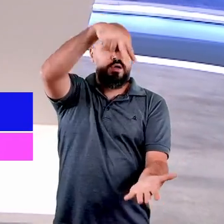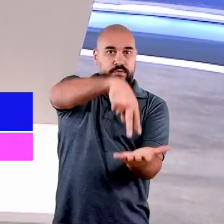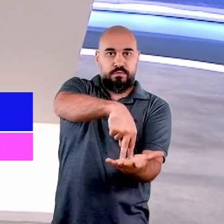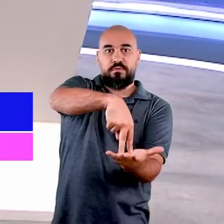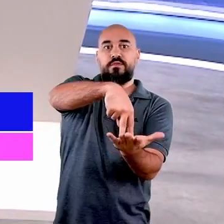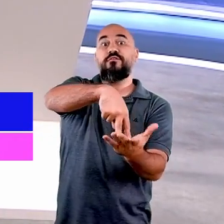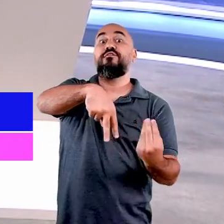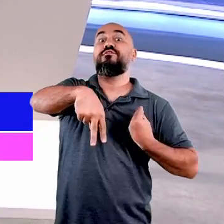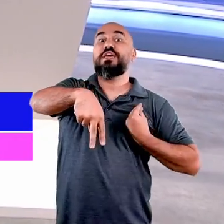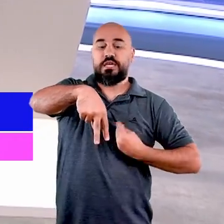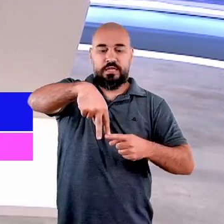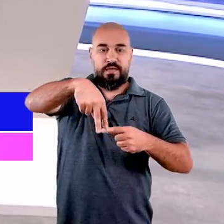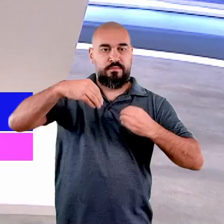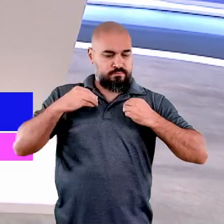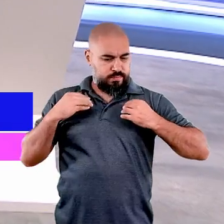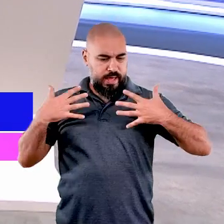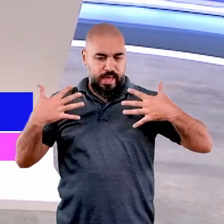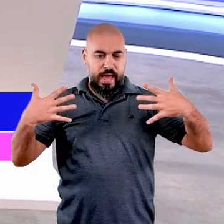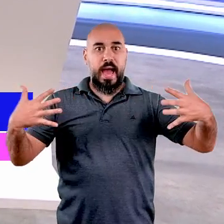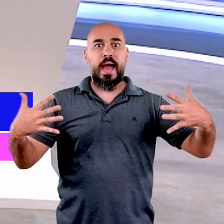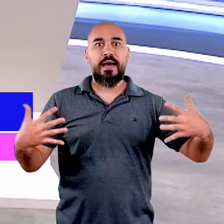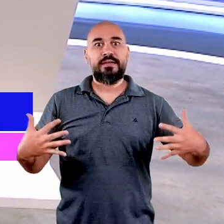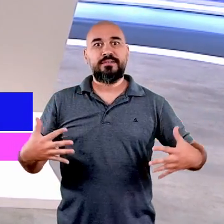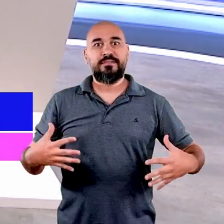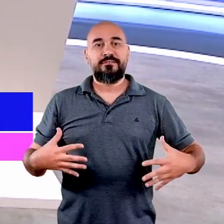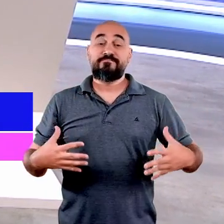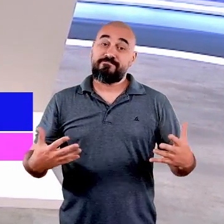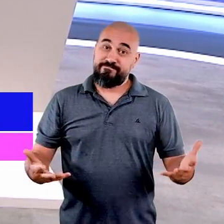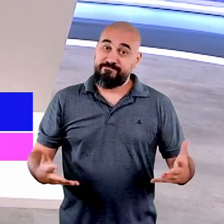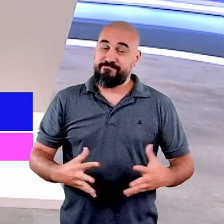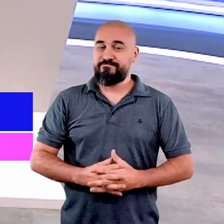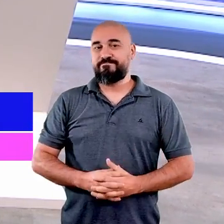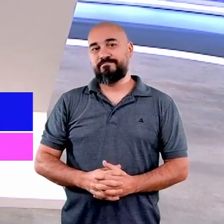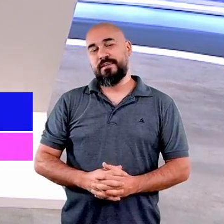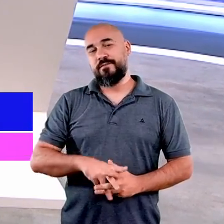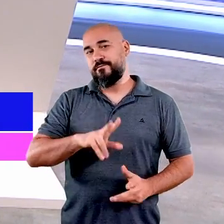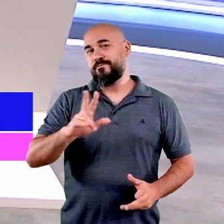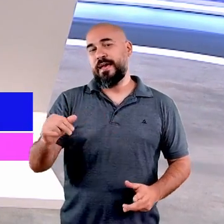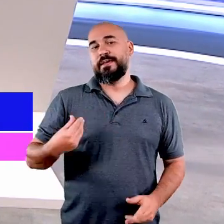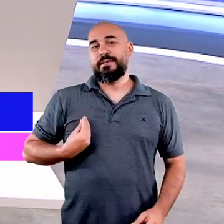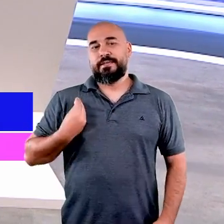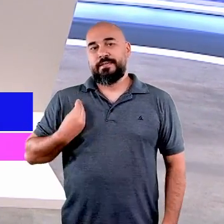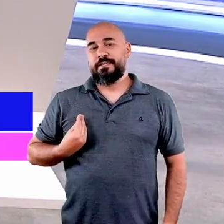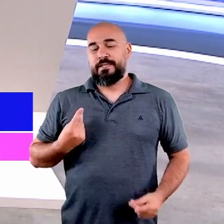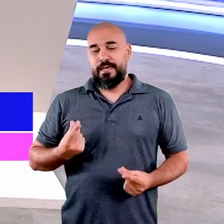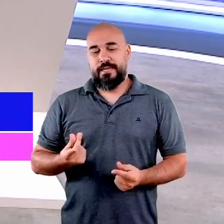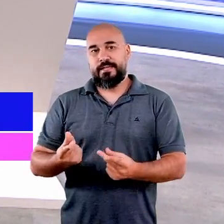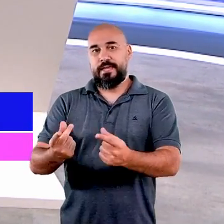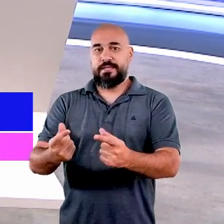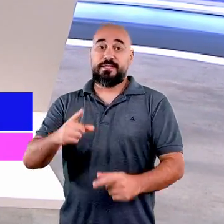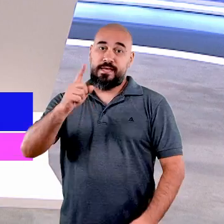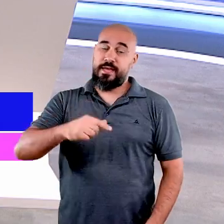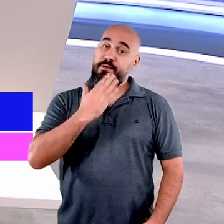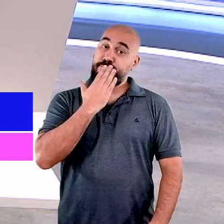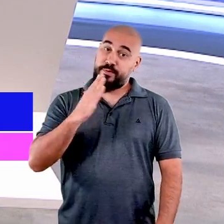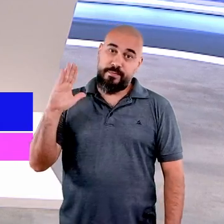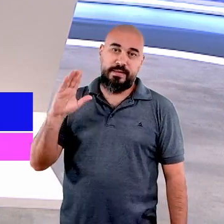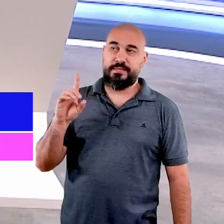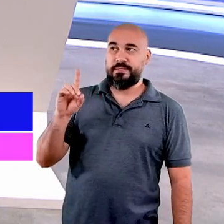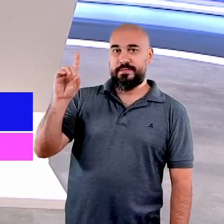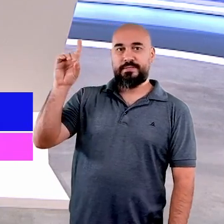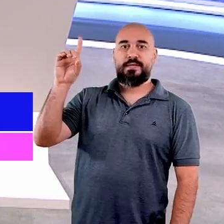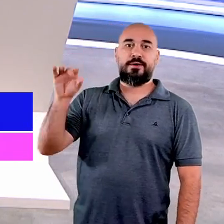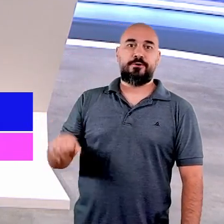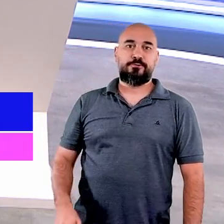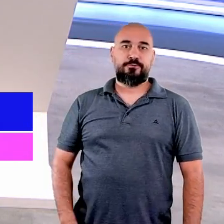mais envelhecer. Nós poderemos ter a eternidade. É isso que Deus nos promete. É